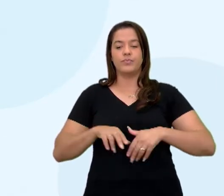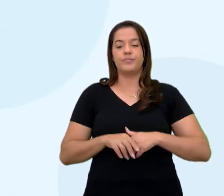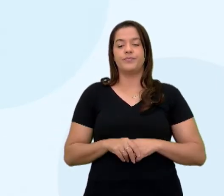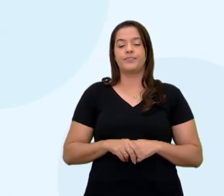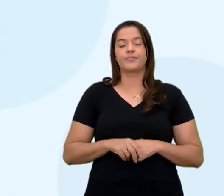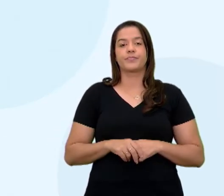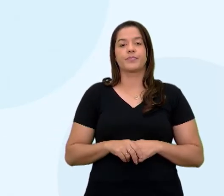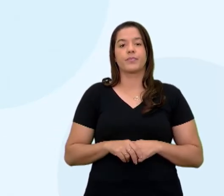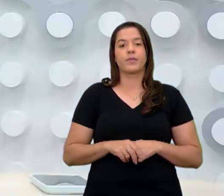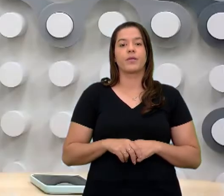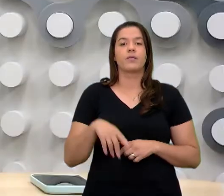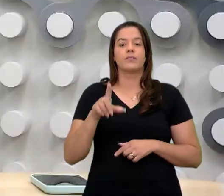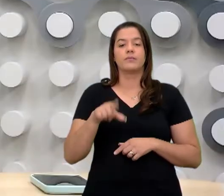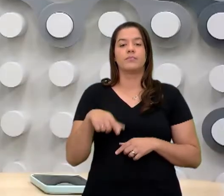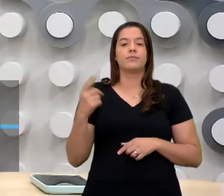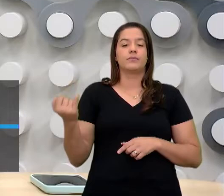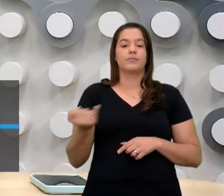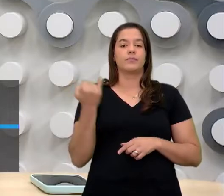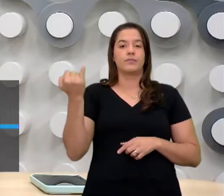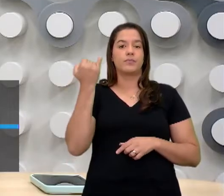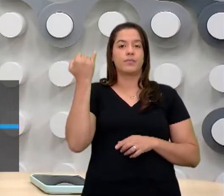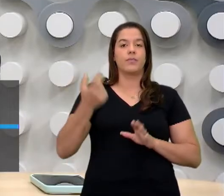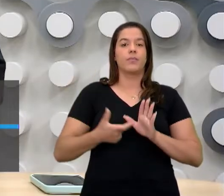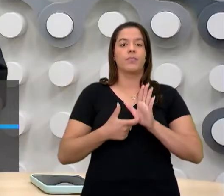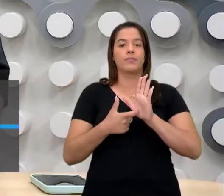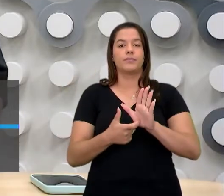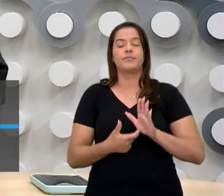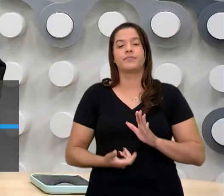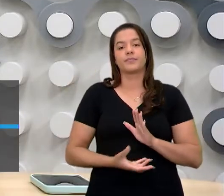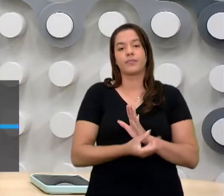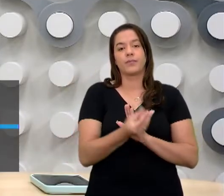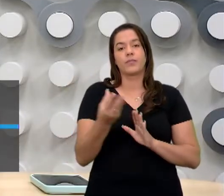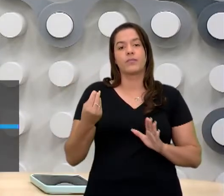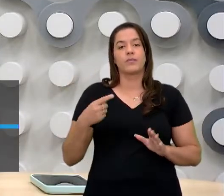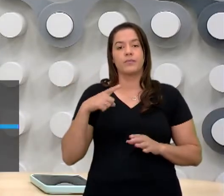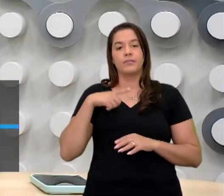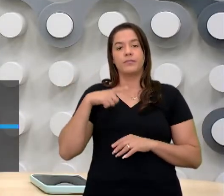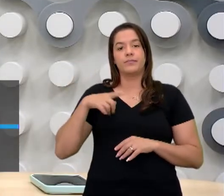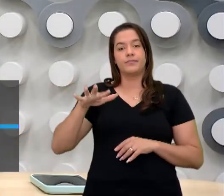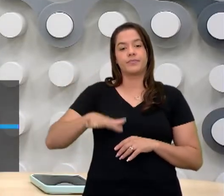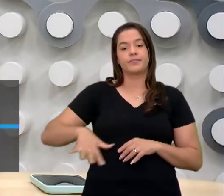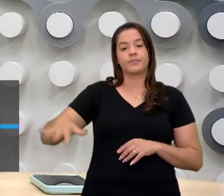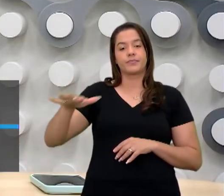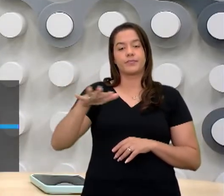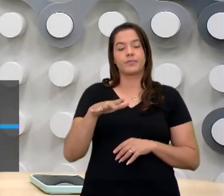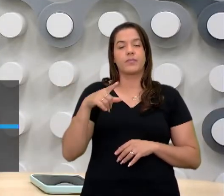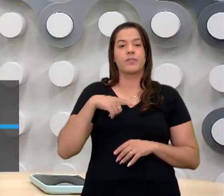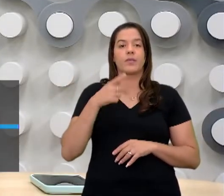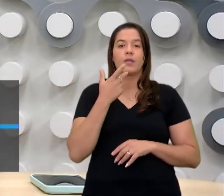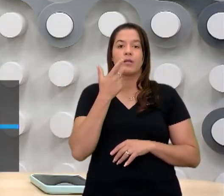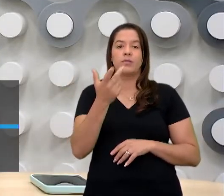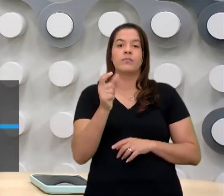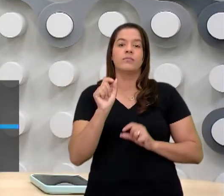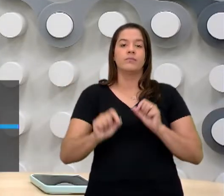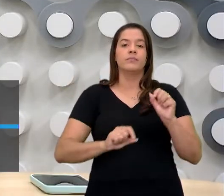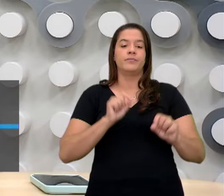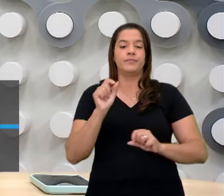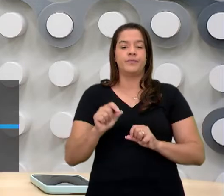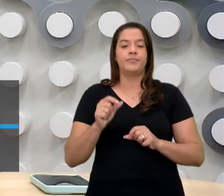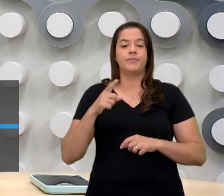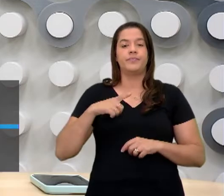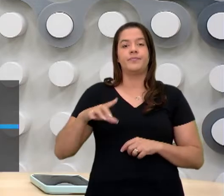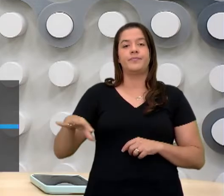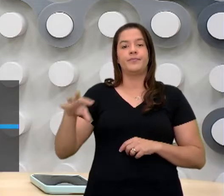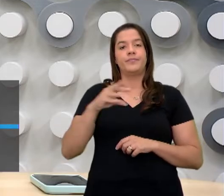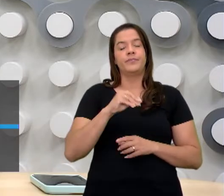E é importante retratar que essas regiões aí, que boa parte está em regiões oceânicas, elas formam o que nós chamamos aí de